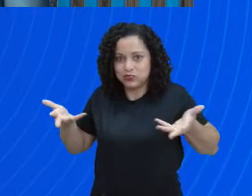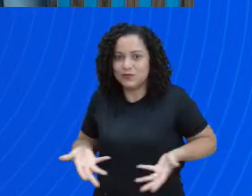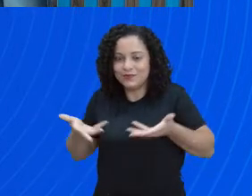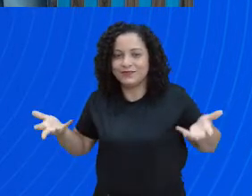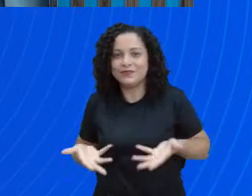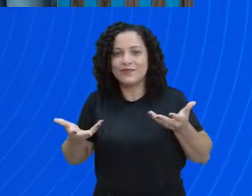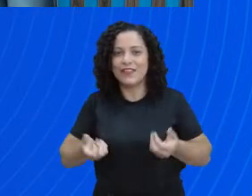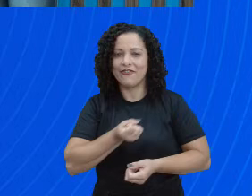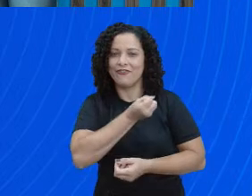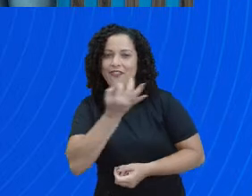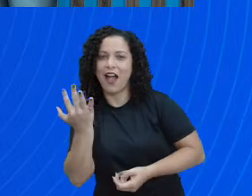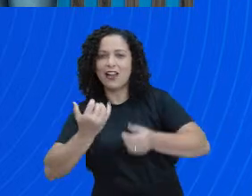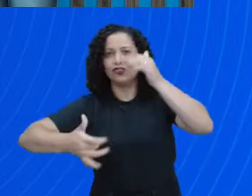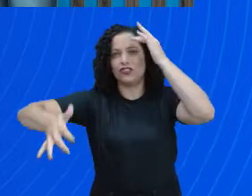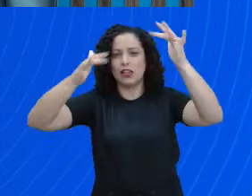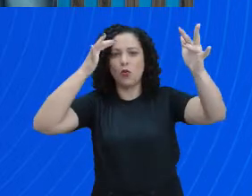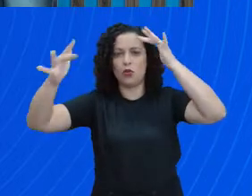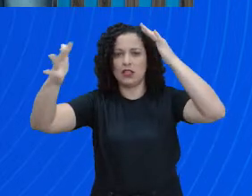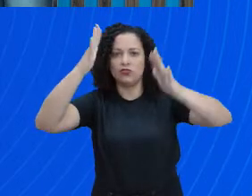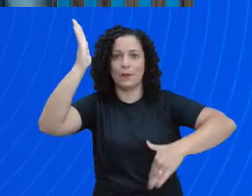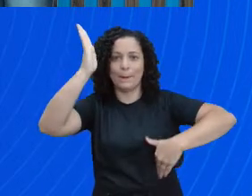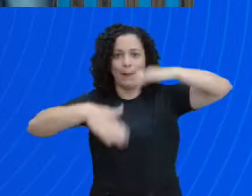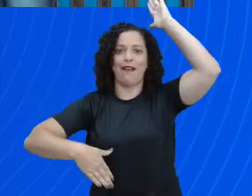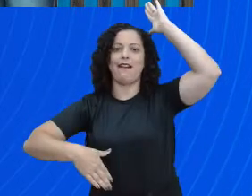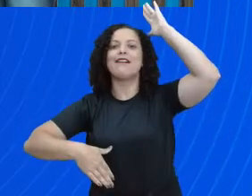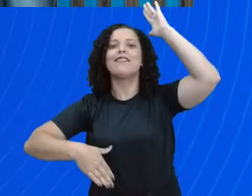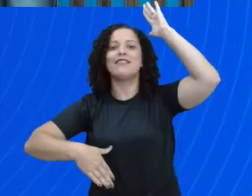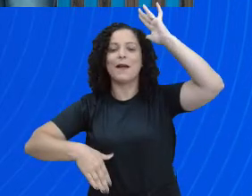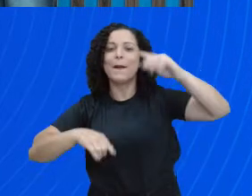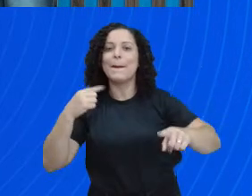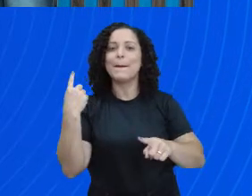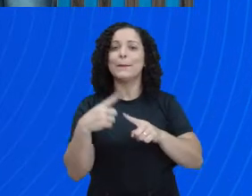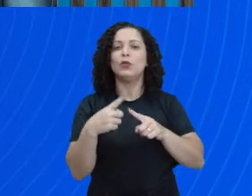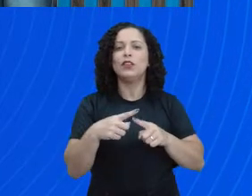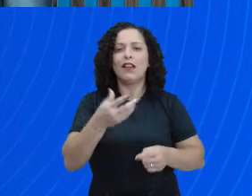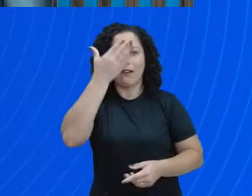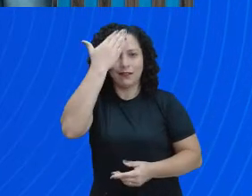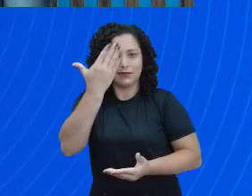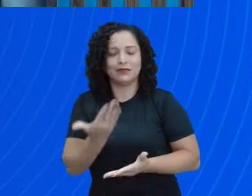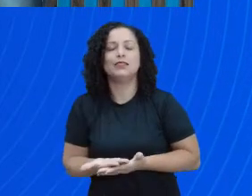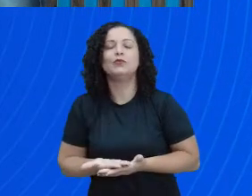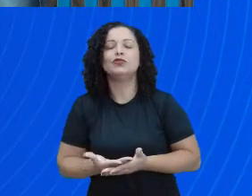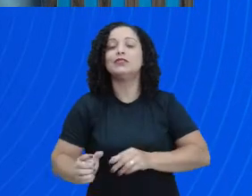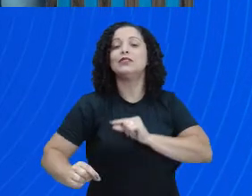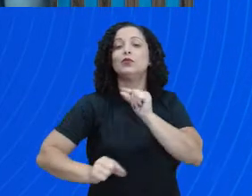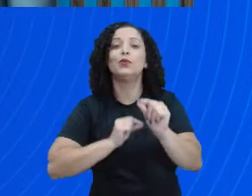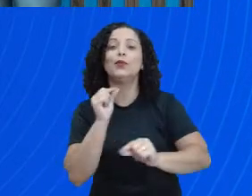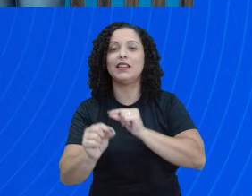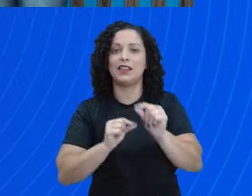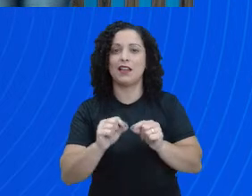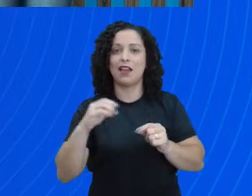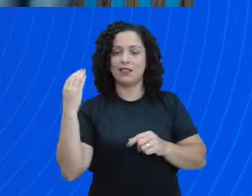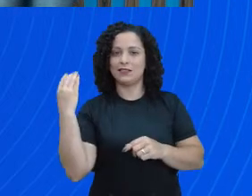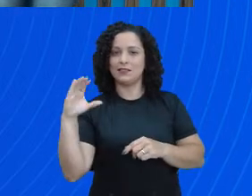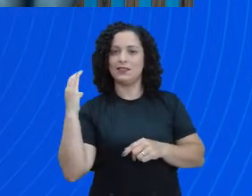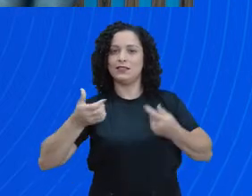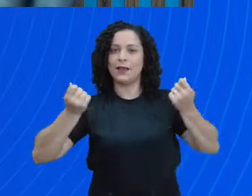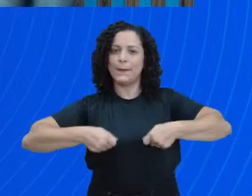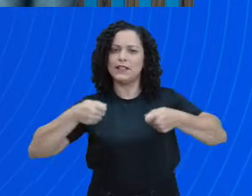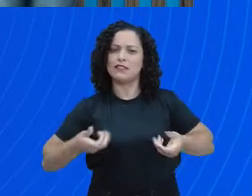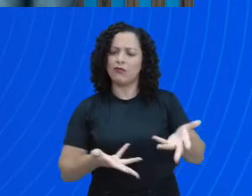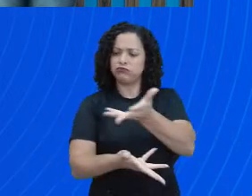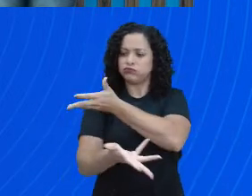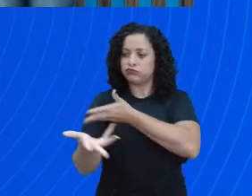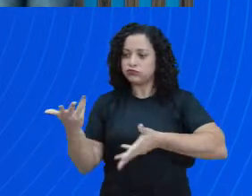das suas teorias, elas tinham sido bem mais elaboradas, porque nós acreditamos, enquanto ciência, que a ciência tem que ser feita em